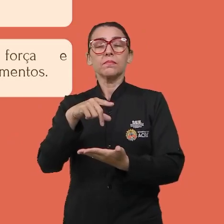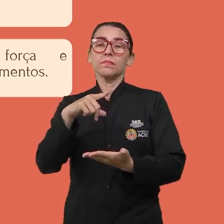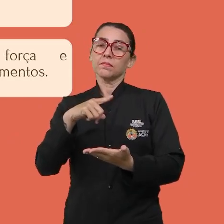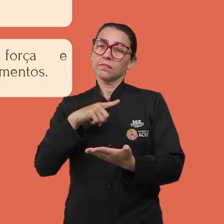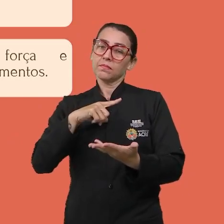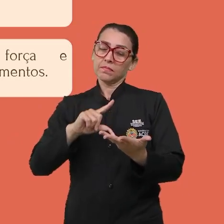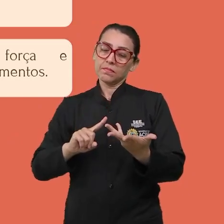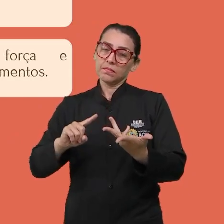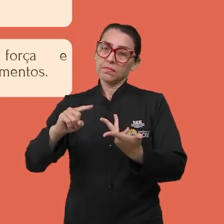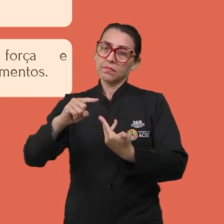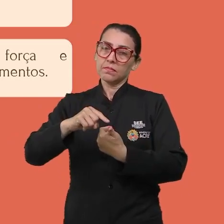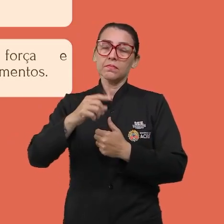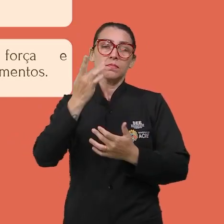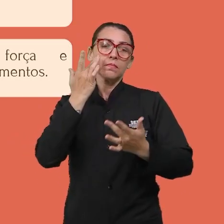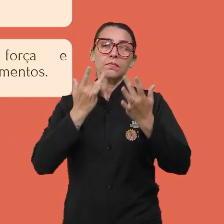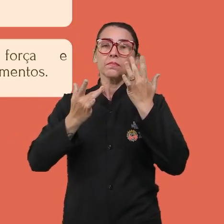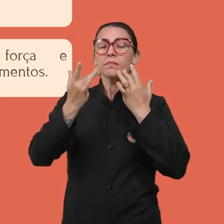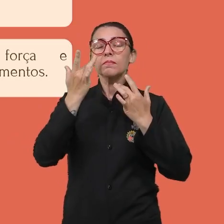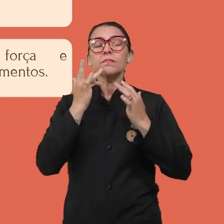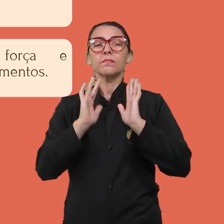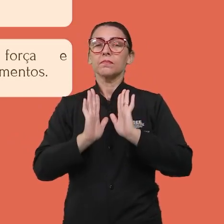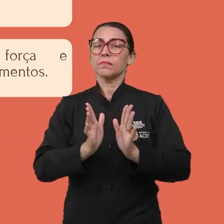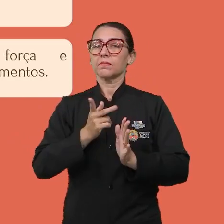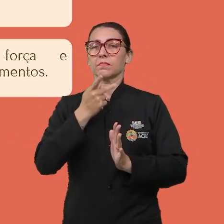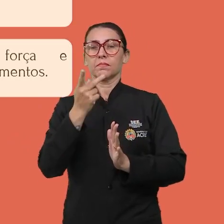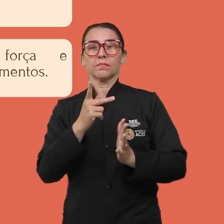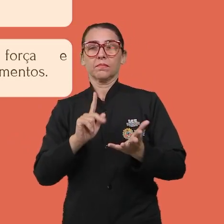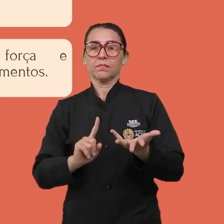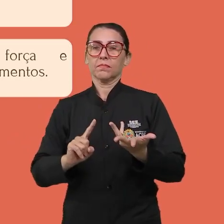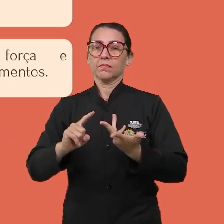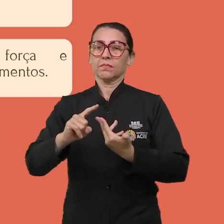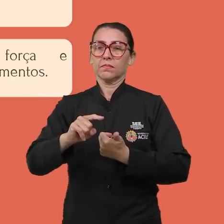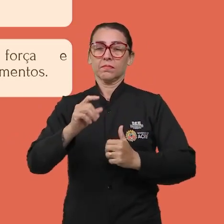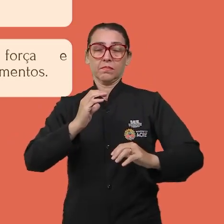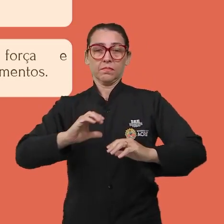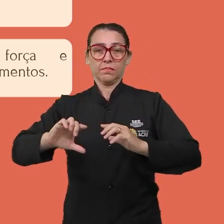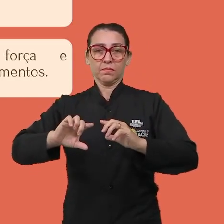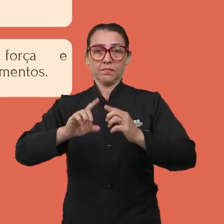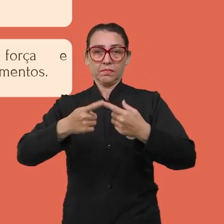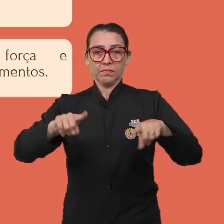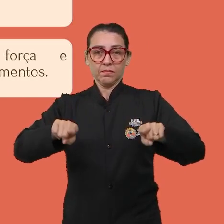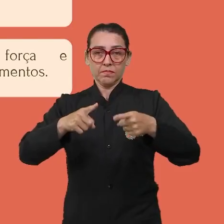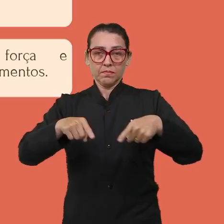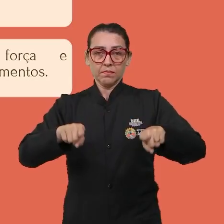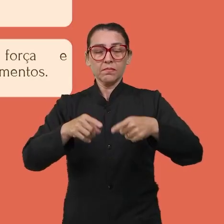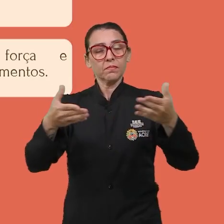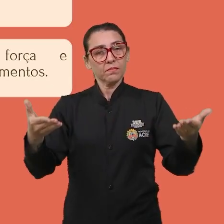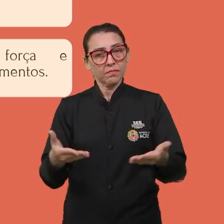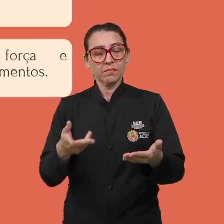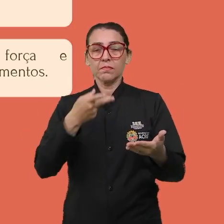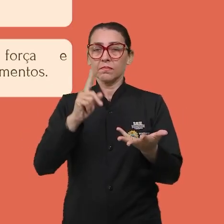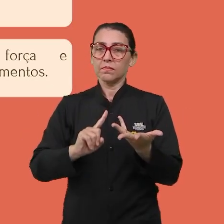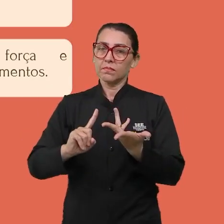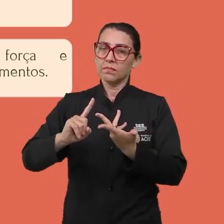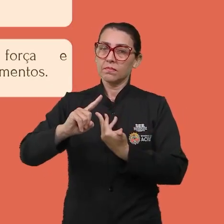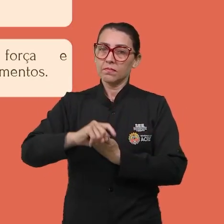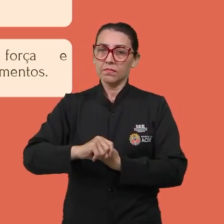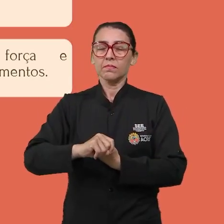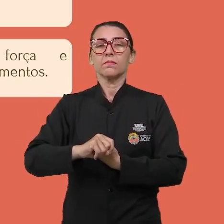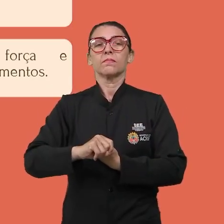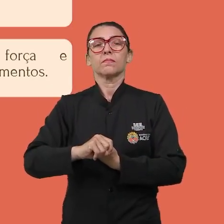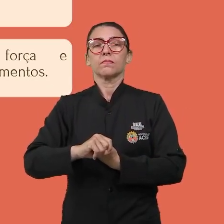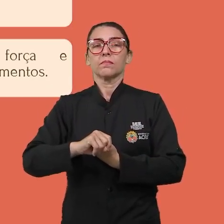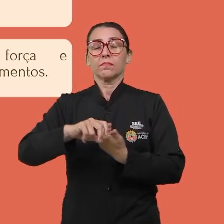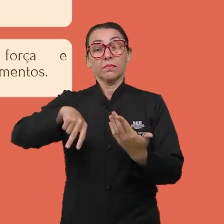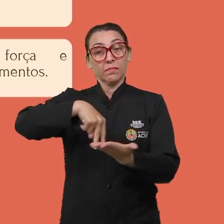os elementos do teatro, nós já falamos sobre os elementos da música e agora a gente vai falar sobre os elementos